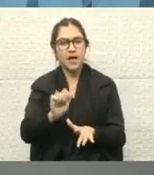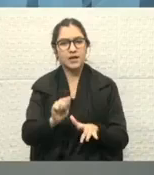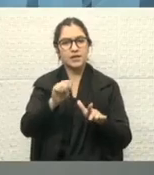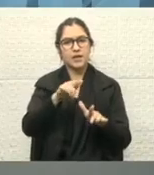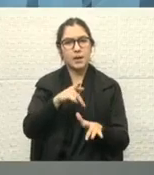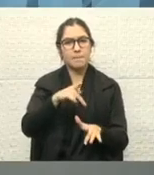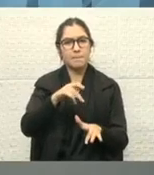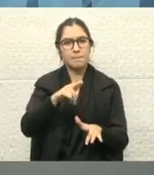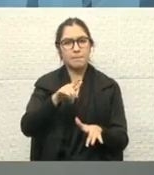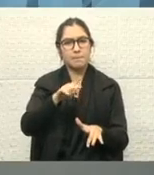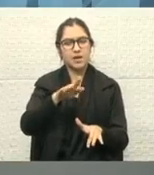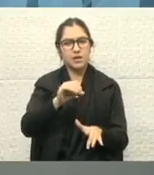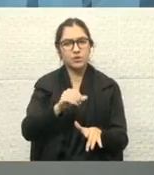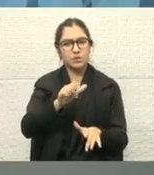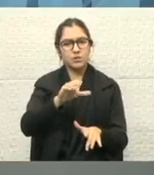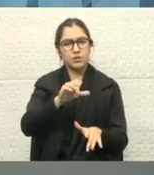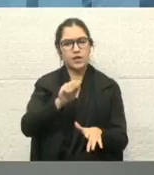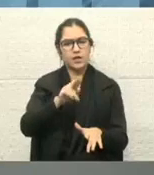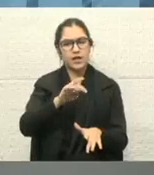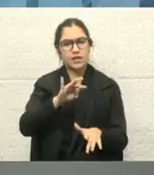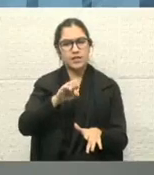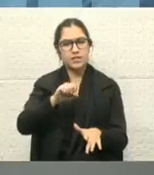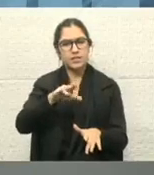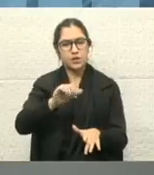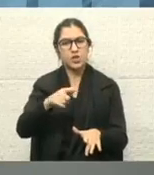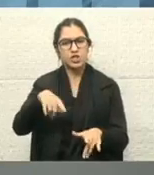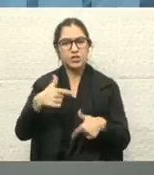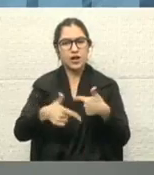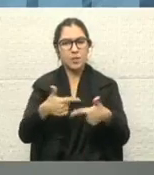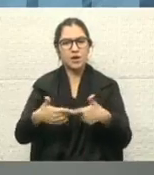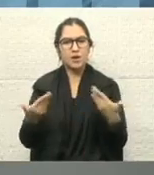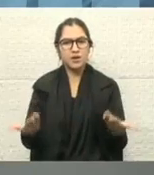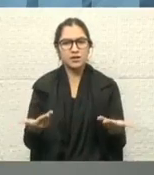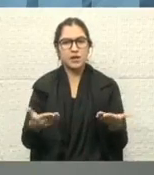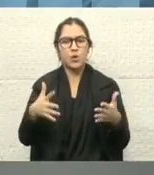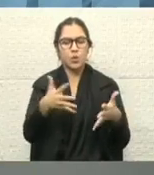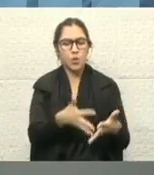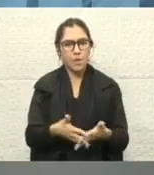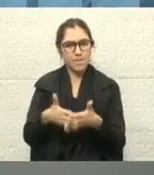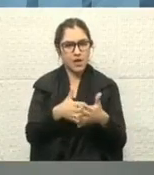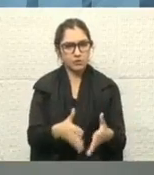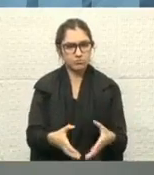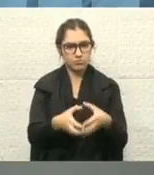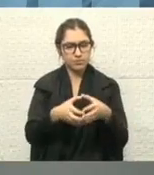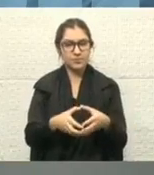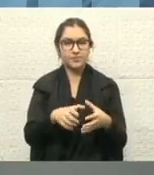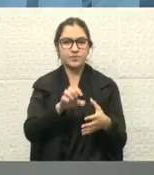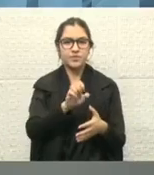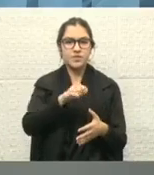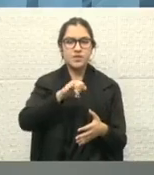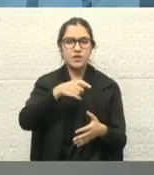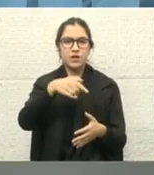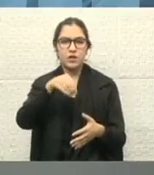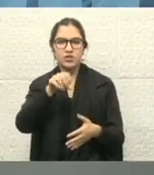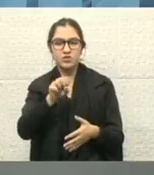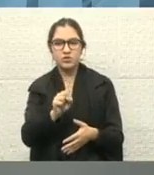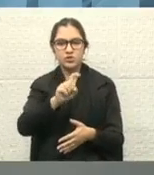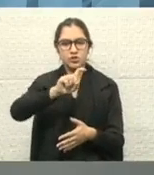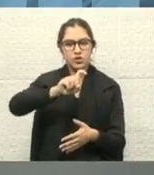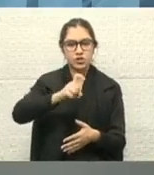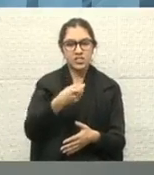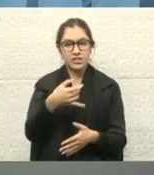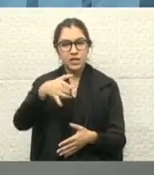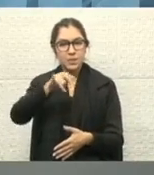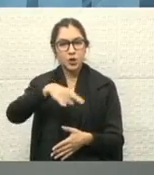plano cartesiano. Nesse caso, nós estaremos trabalhando com o plano complexo. Os eixos x e y, que